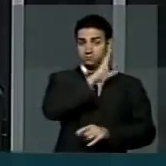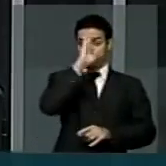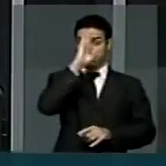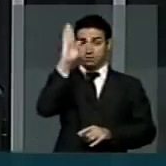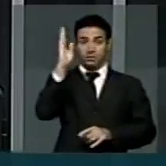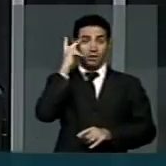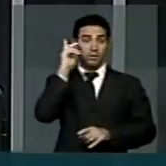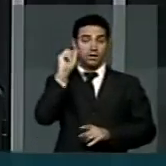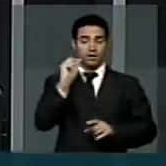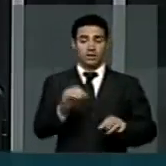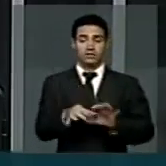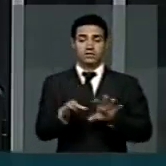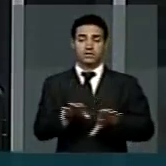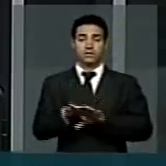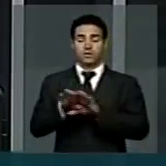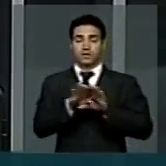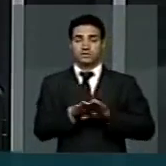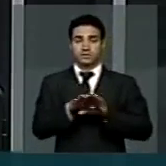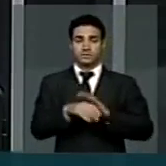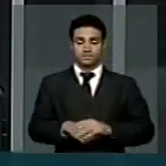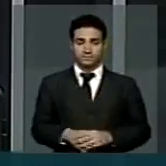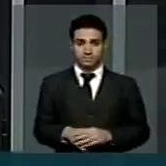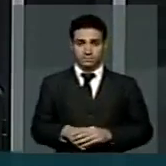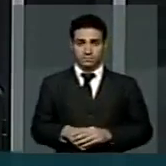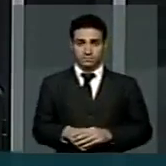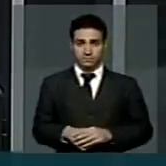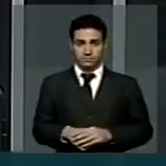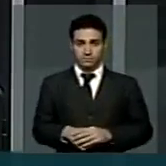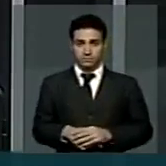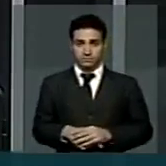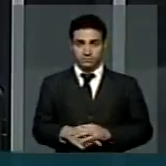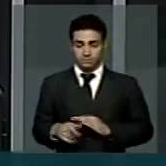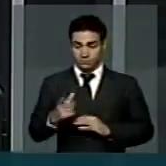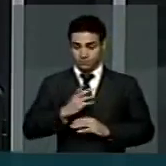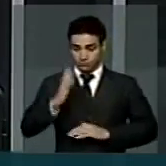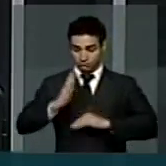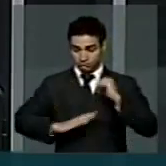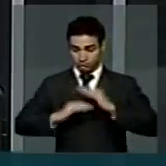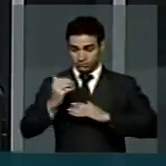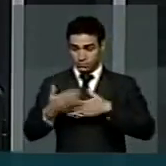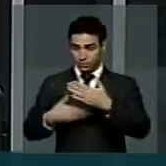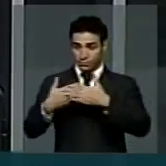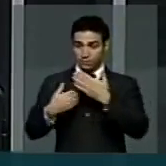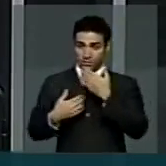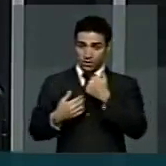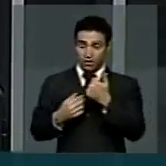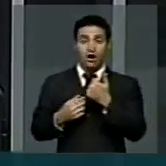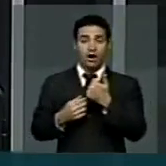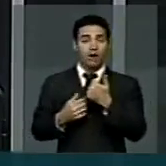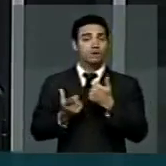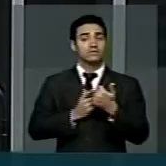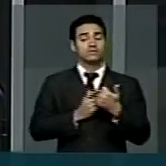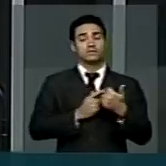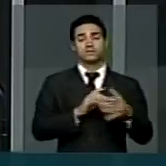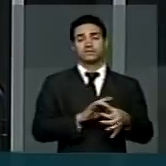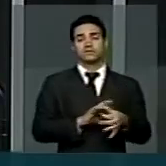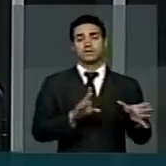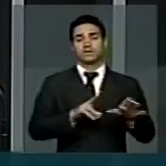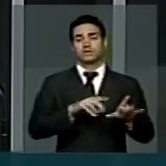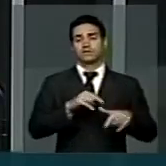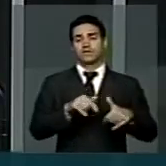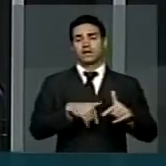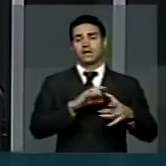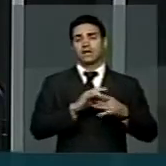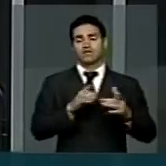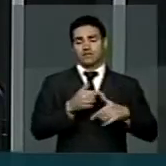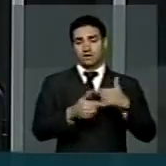para a democracia. Essa eficiência é mais bem alcançada quando há independência e liberdade de atuação,